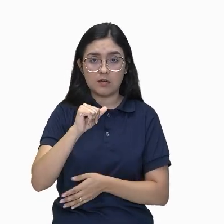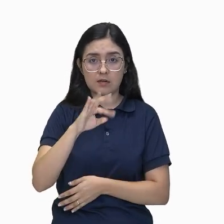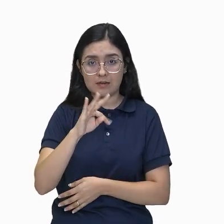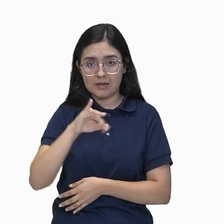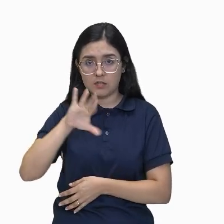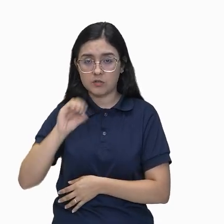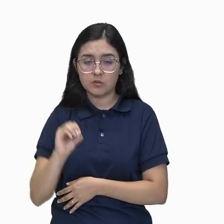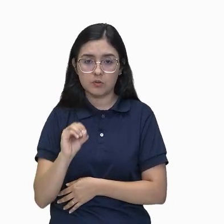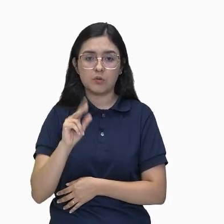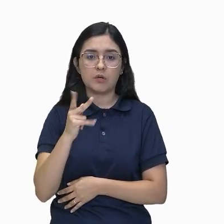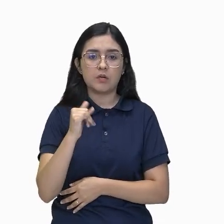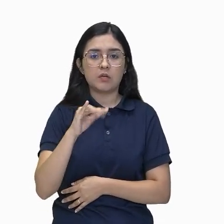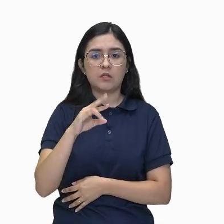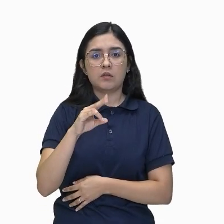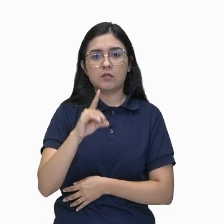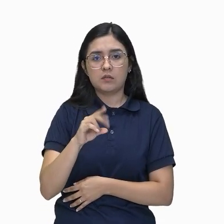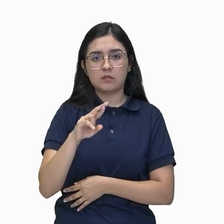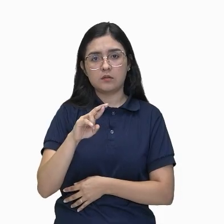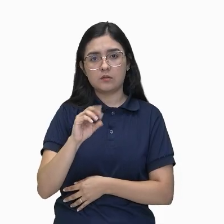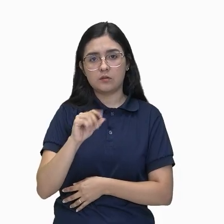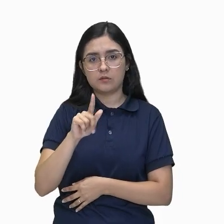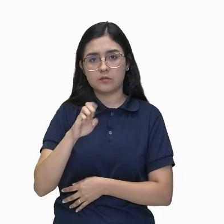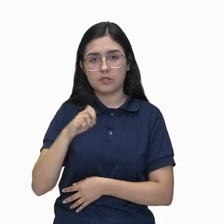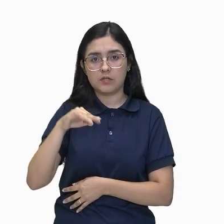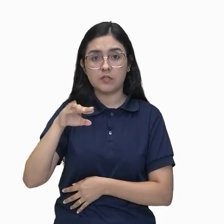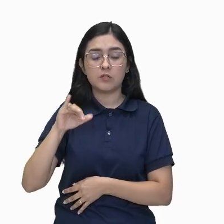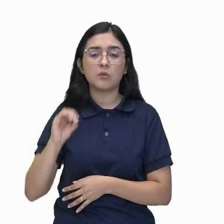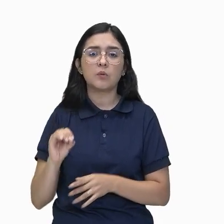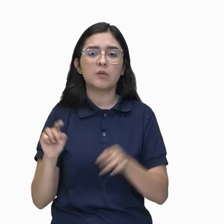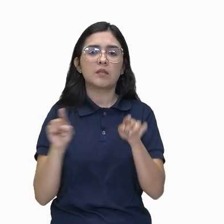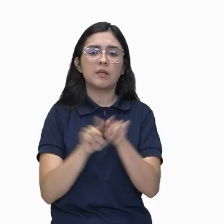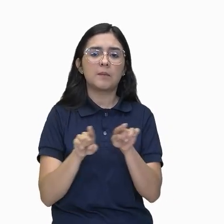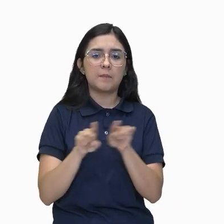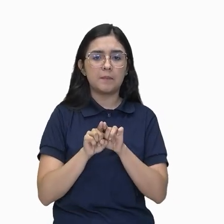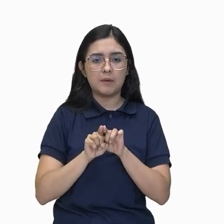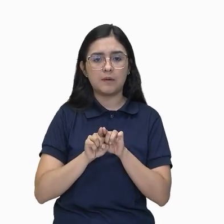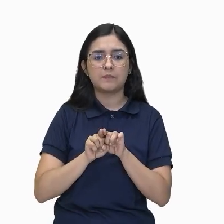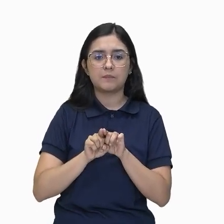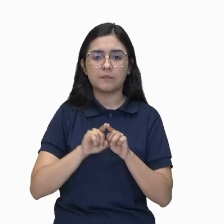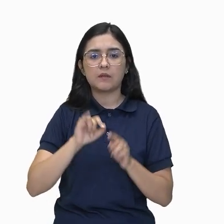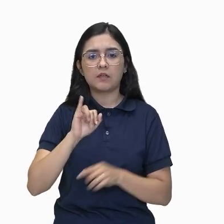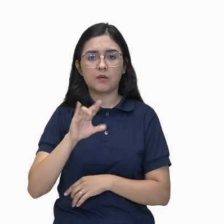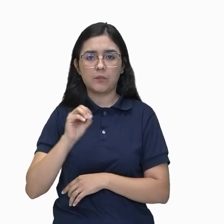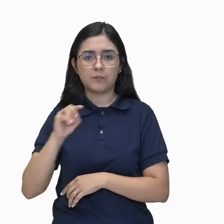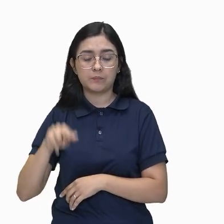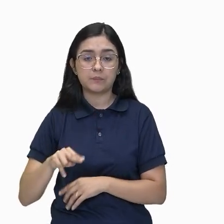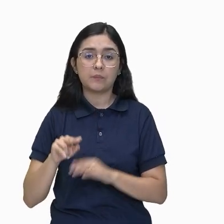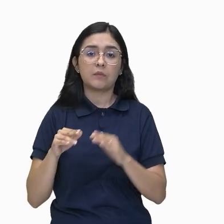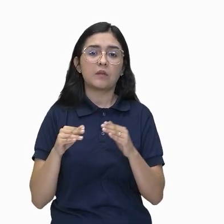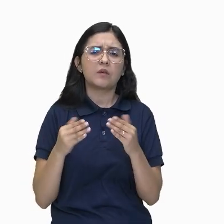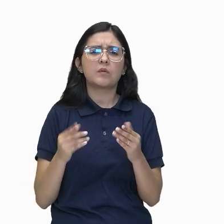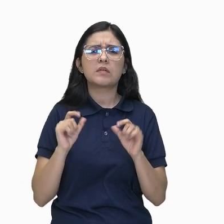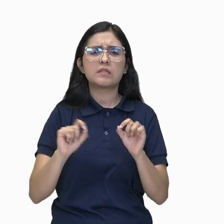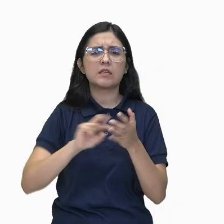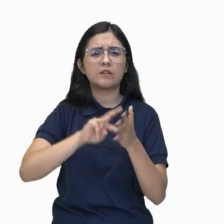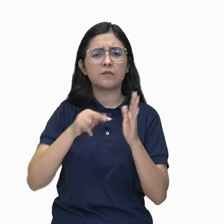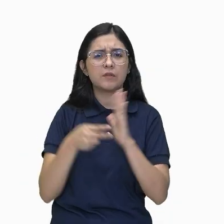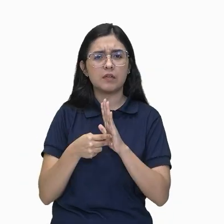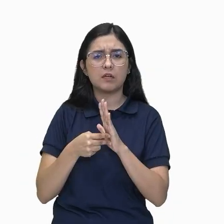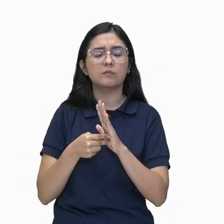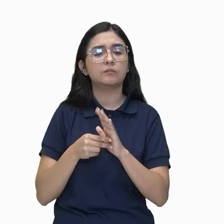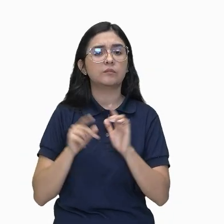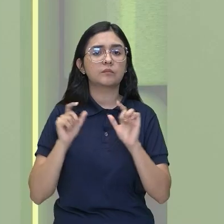e ionização. O que é ionizar? Ionizar, gente, é colocar